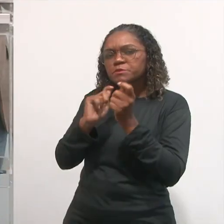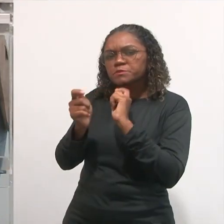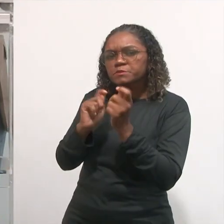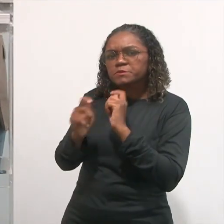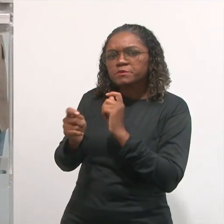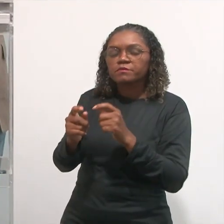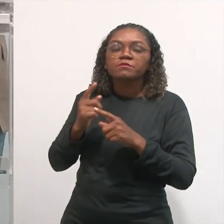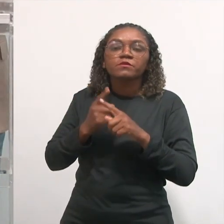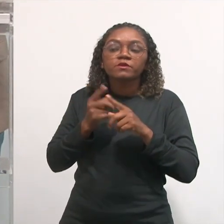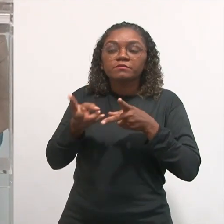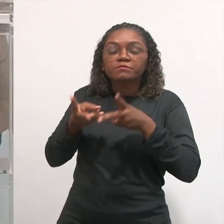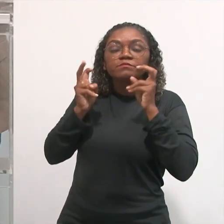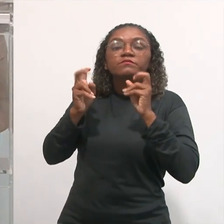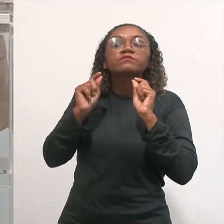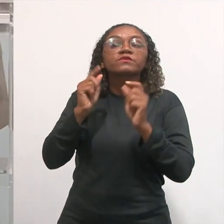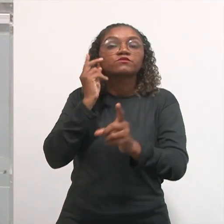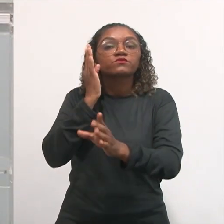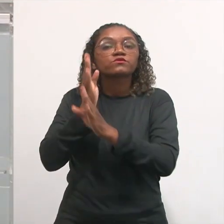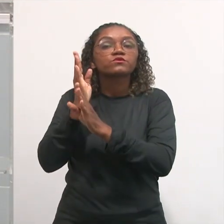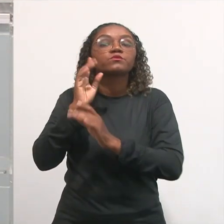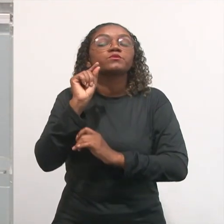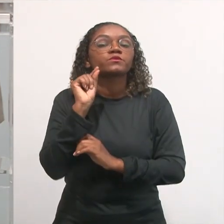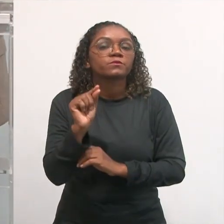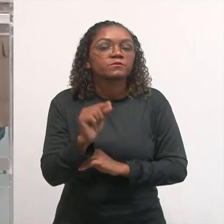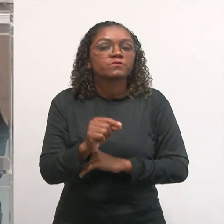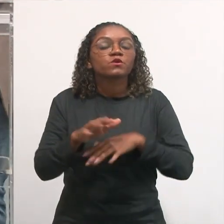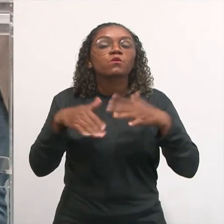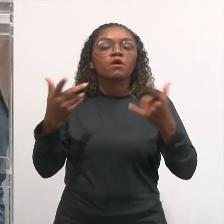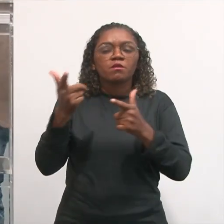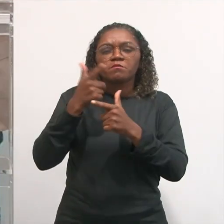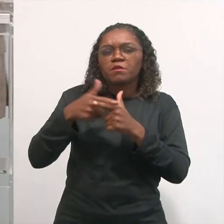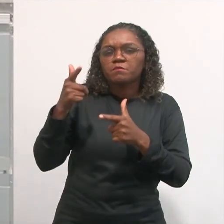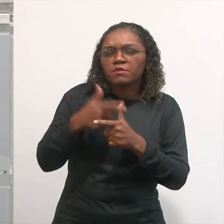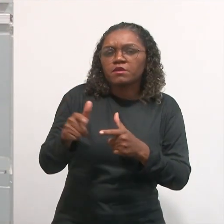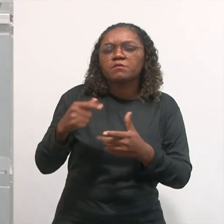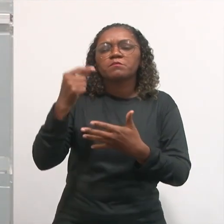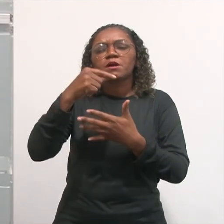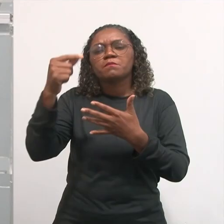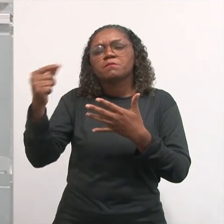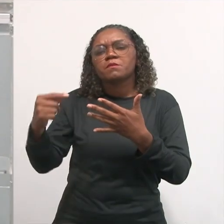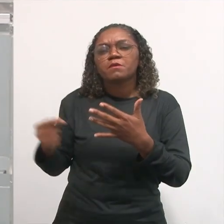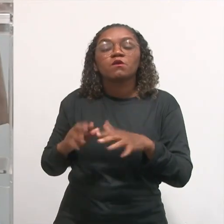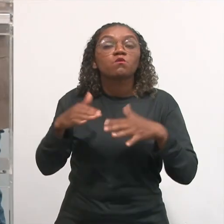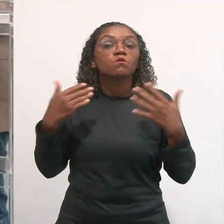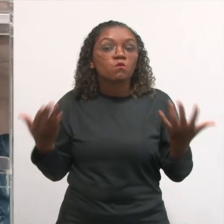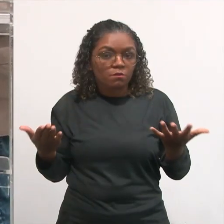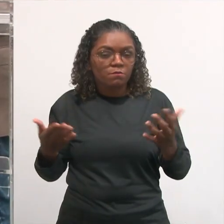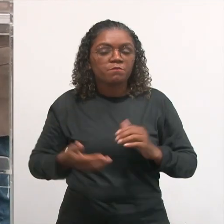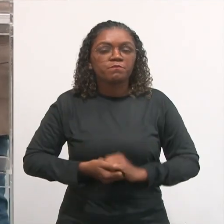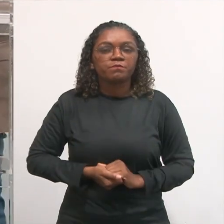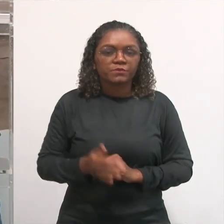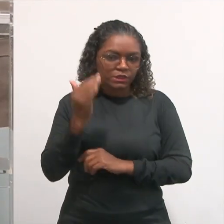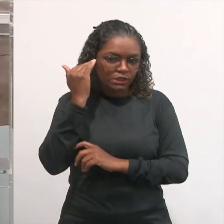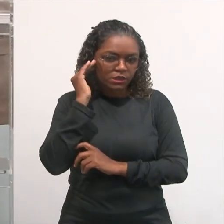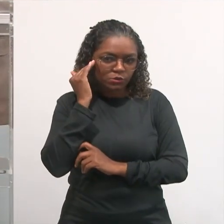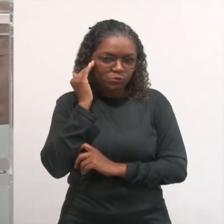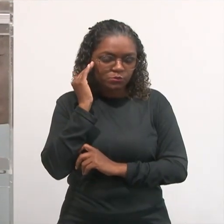vai identificar quais eram os problemas e o porquê de ter entrado, por exemplo, na ouvidoria do município. Beleza?